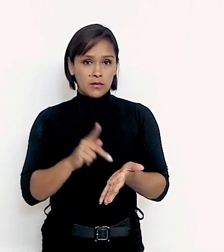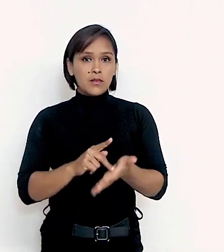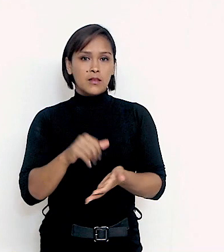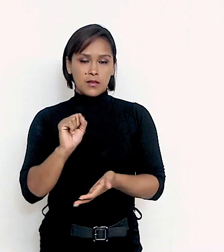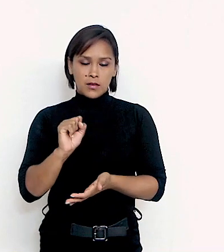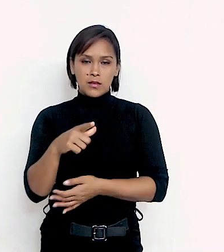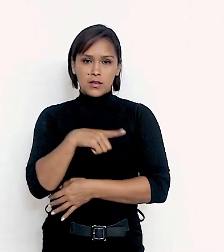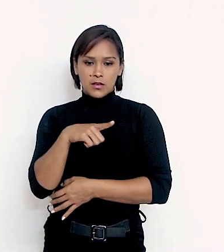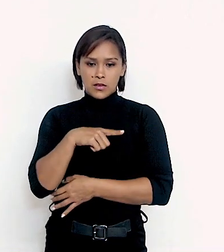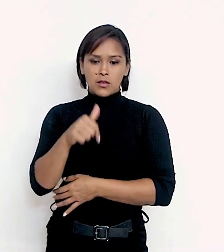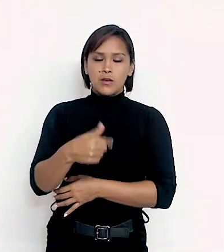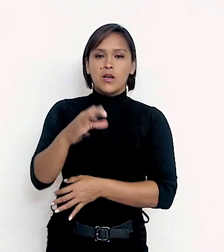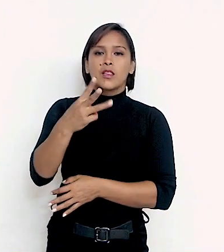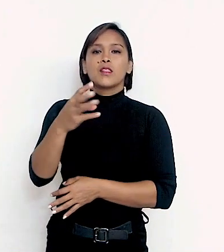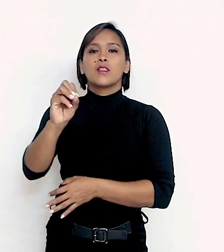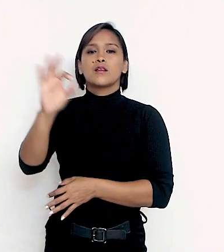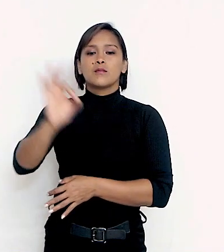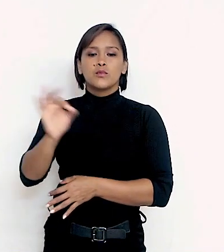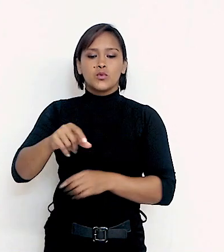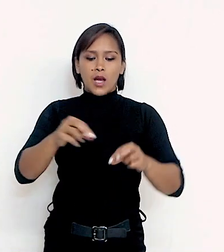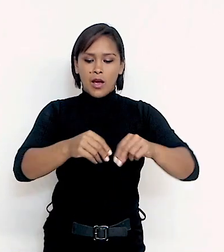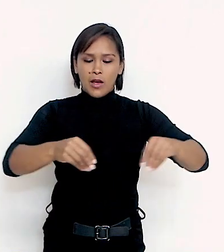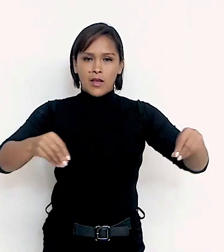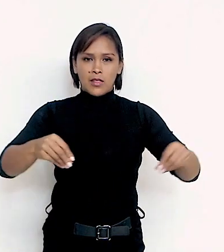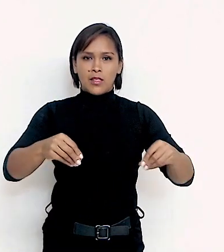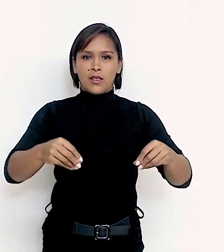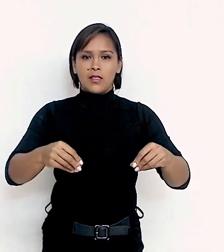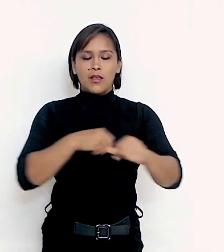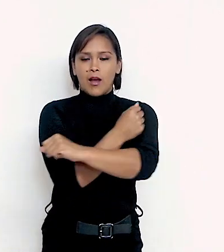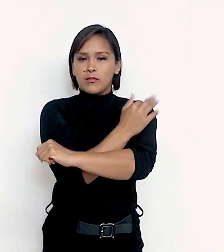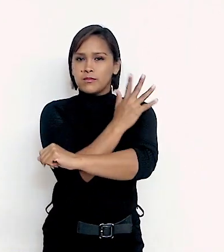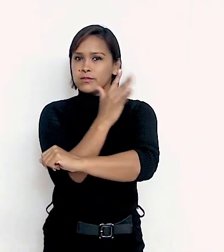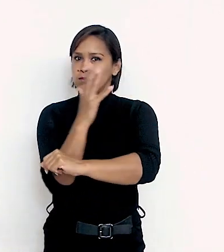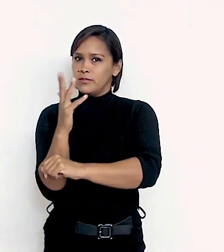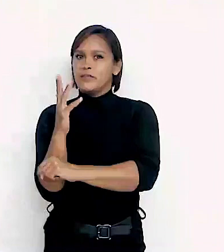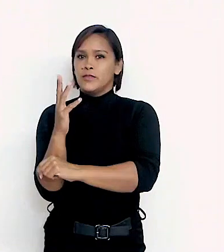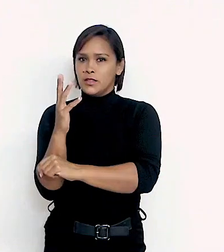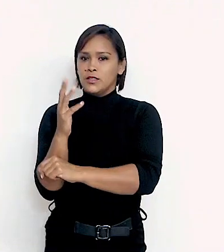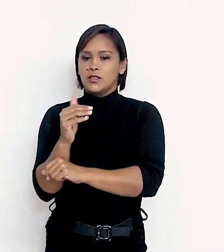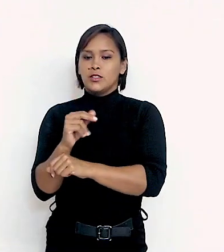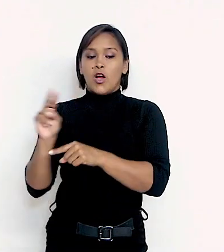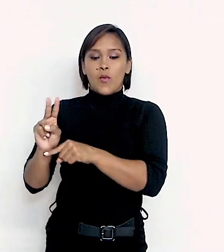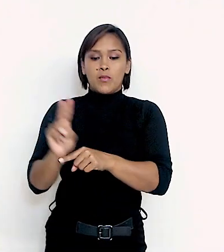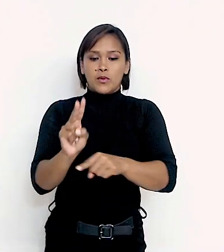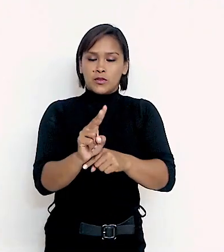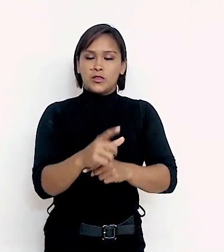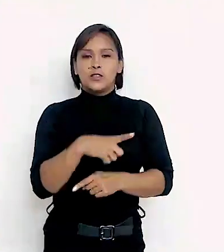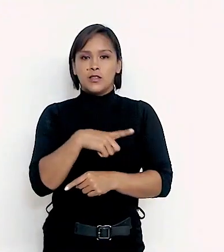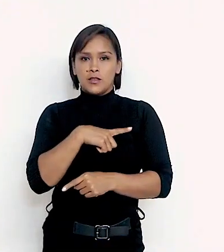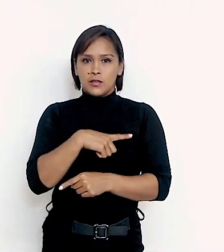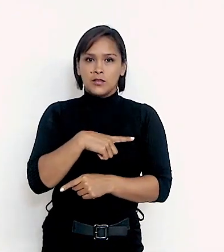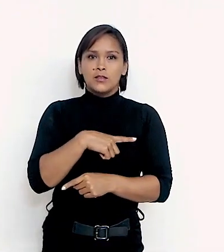mas temos trinta por cento do território é área protegida nas